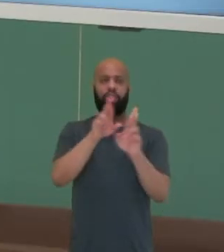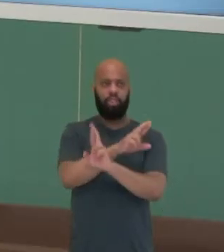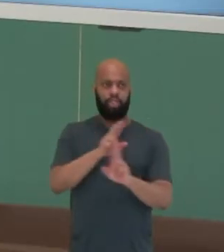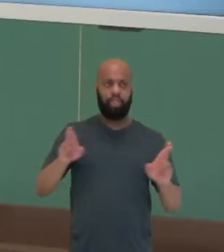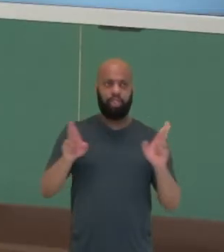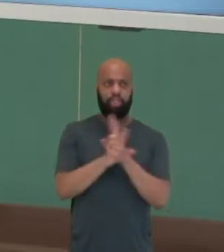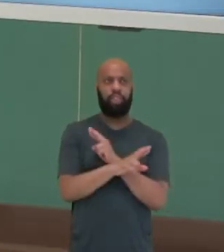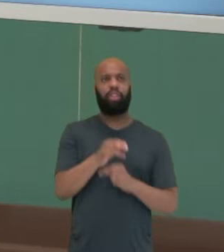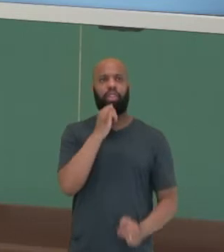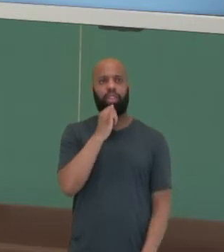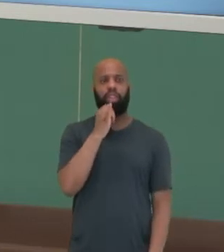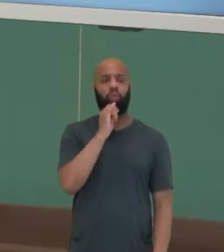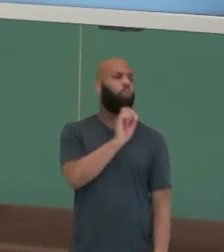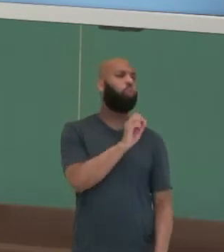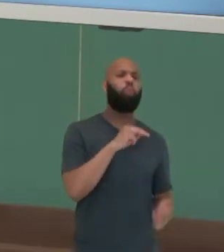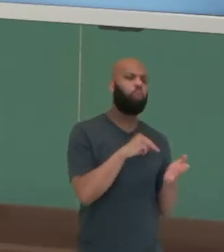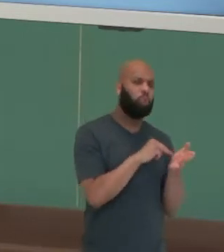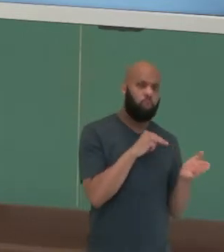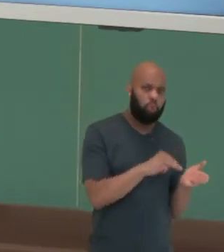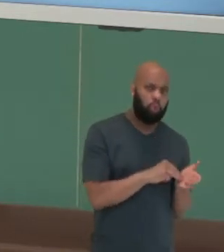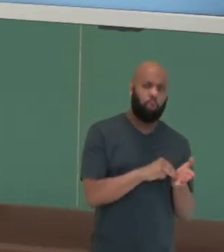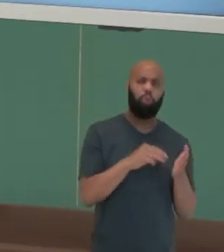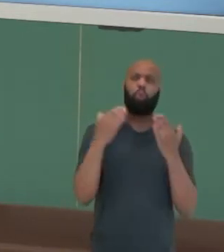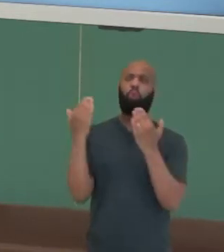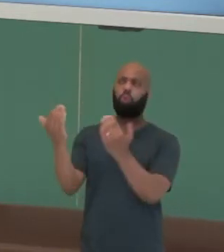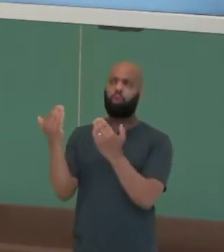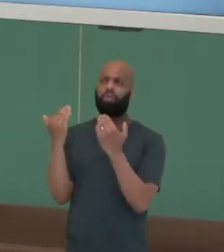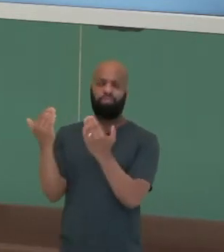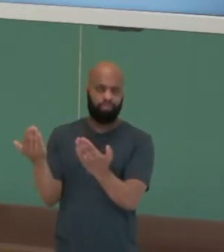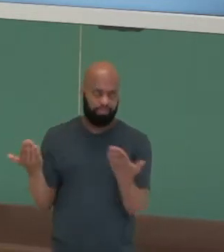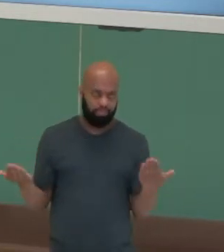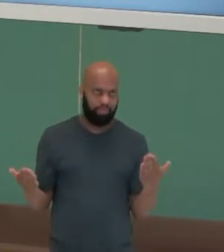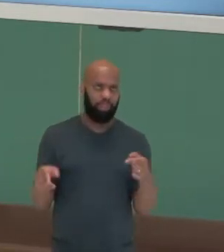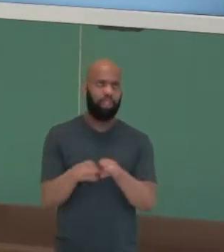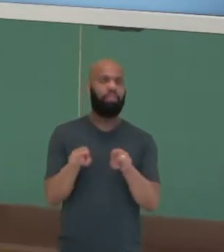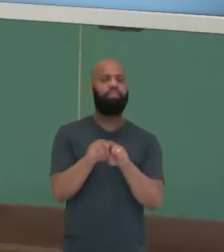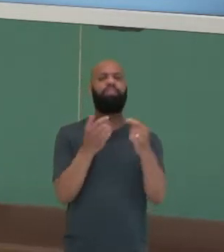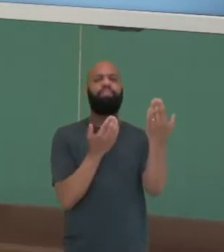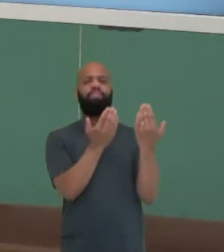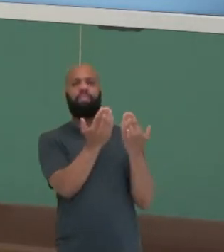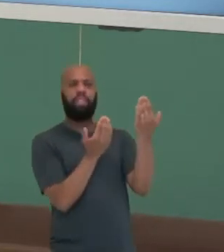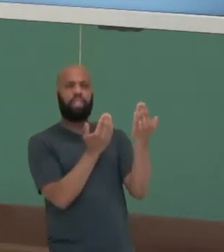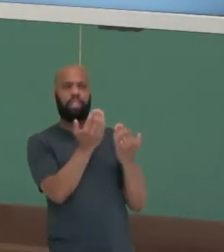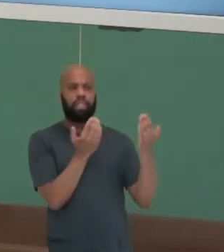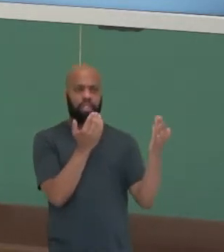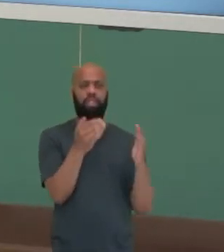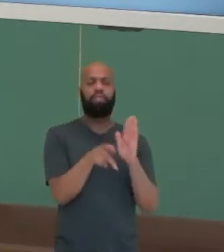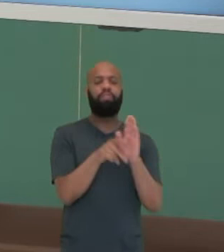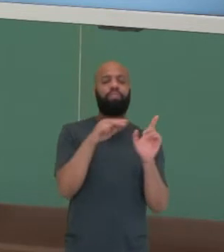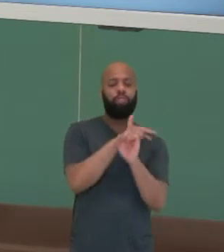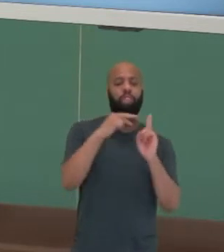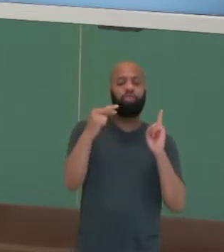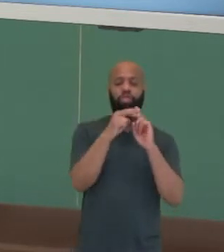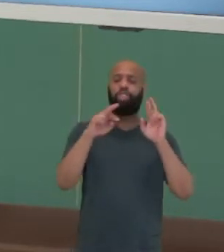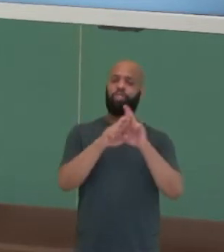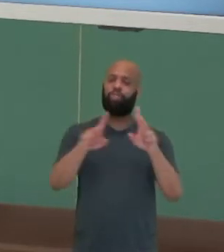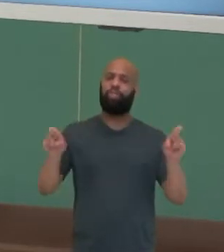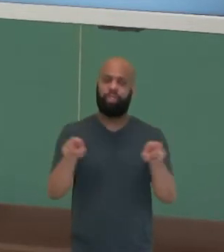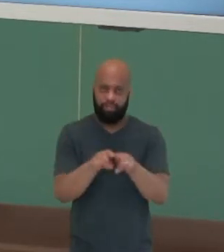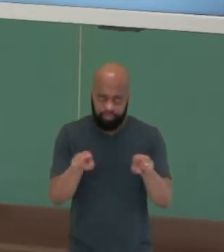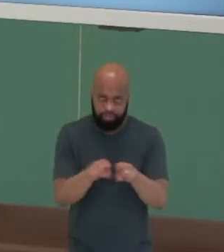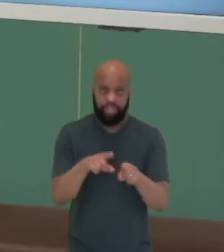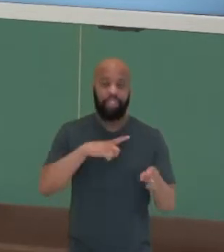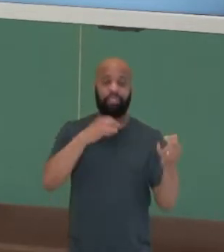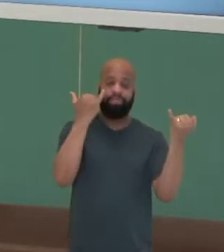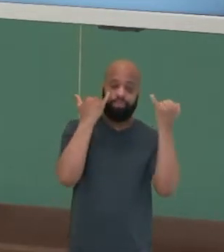por exemplo, causa e efeito, questionamento, comparações entre pontos de vista diferentes,